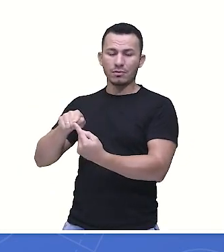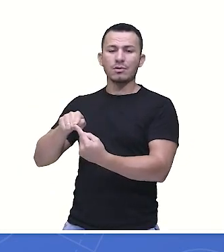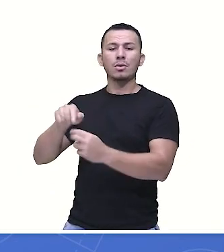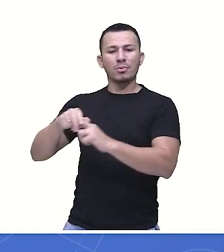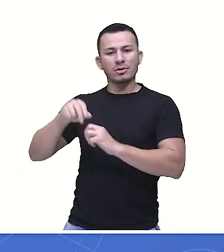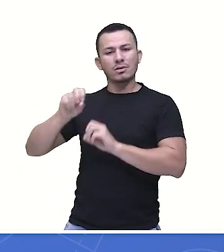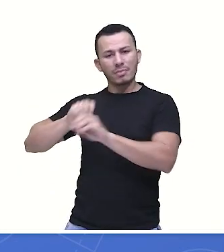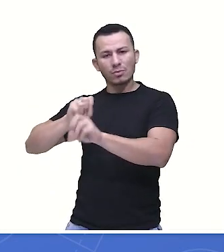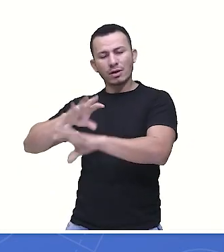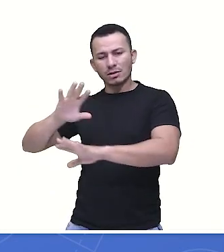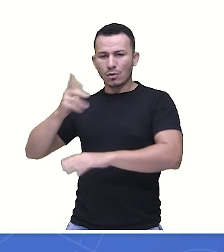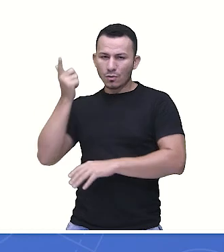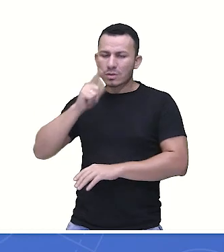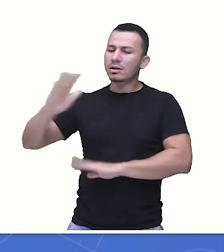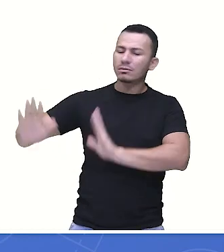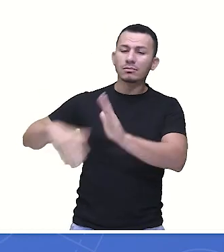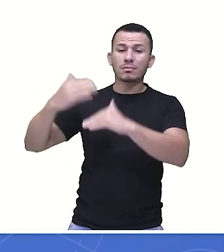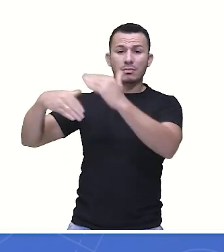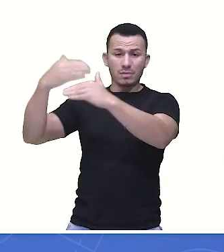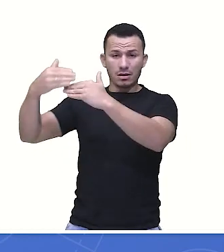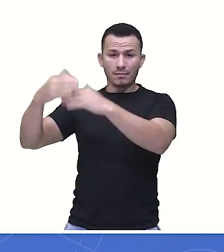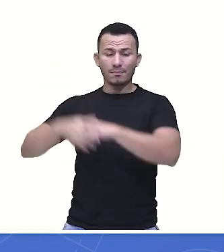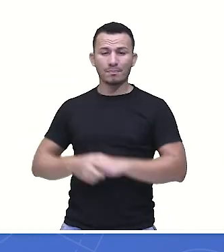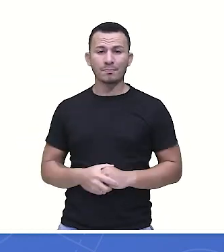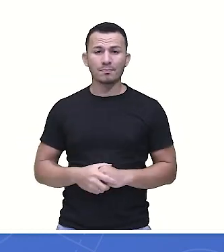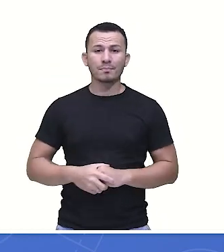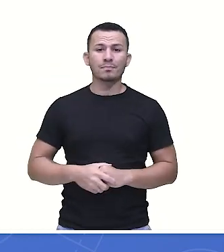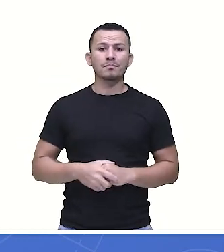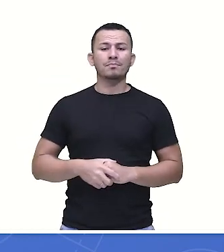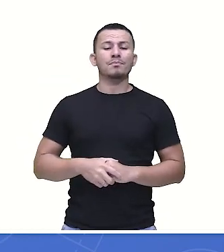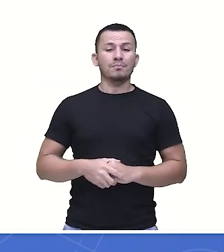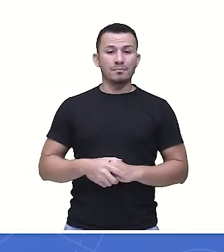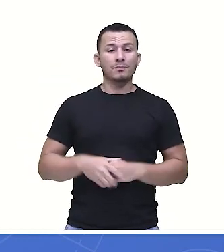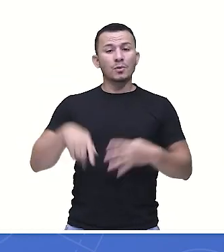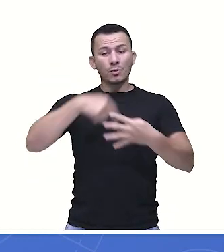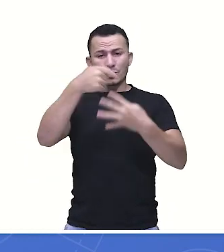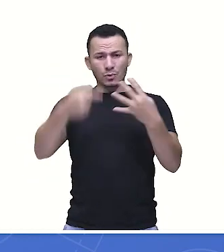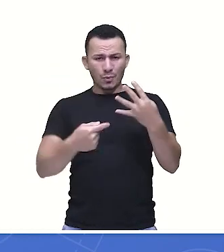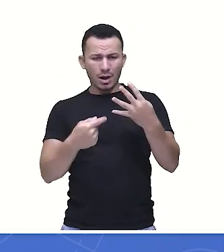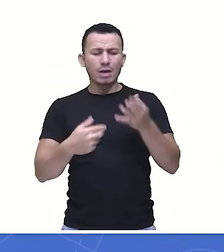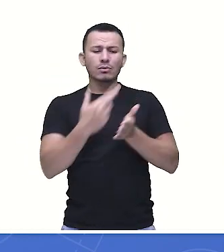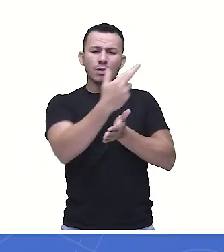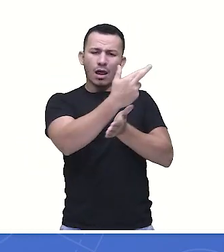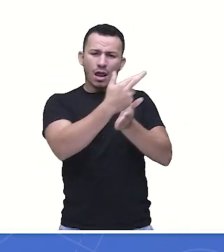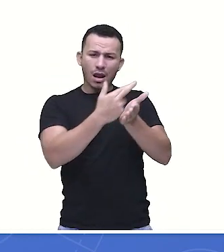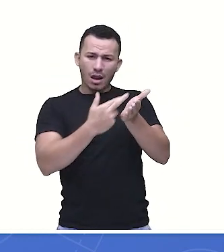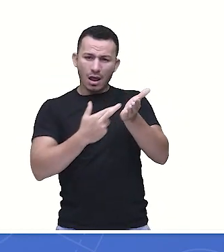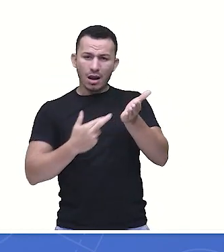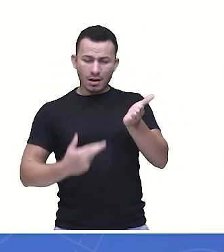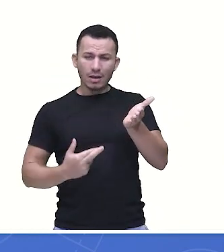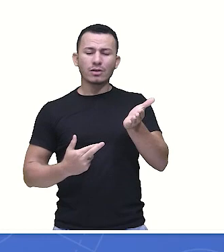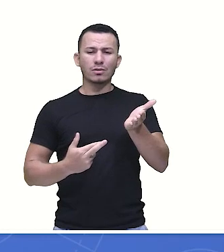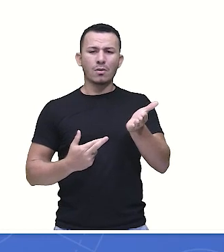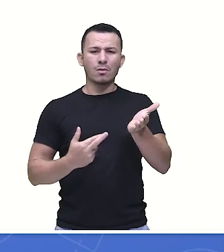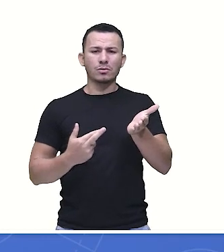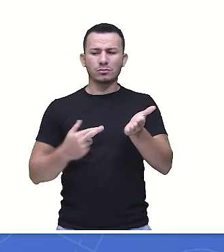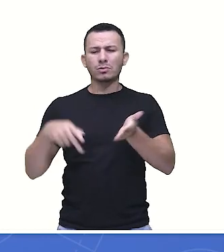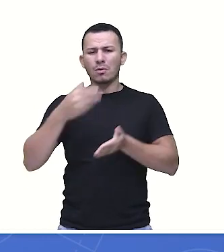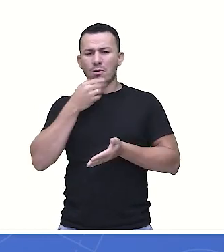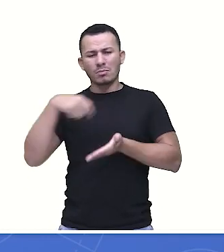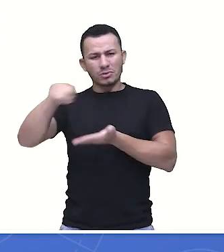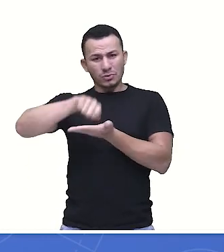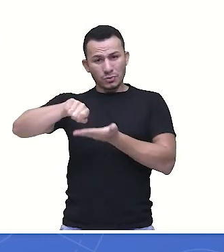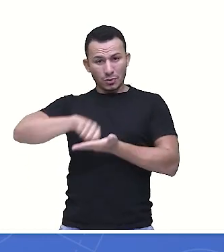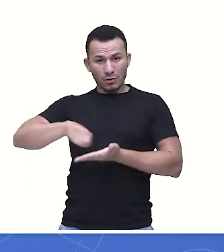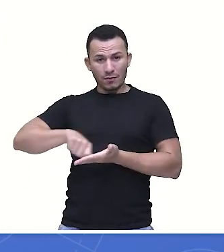então, a partir desse relatório, né, do Jacques Delors, a ONU,